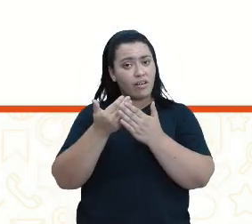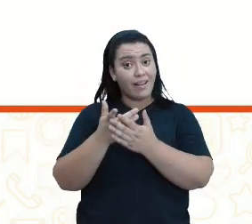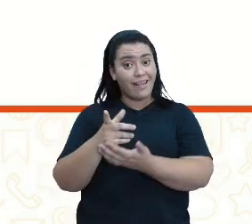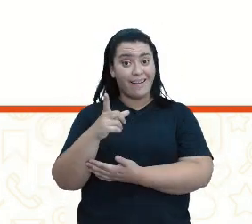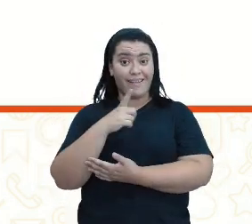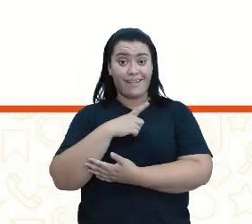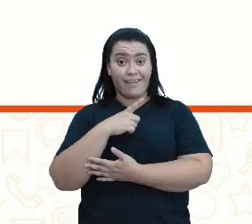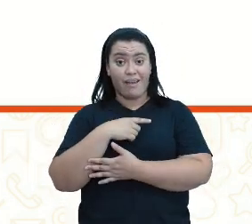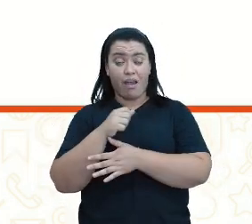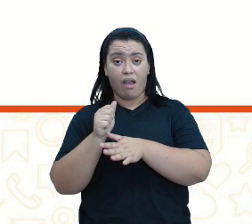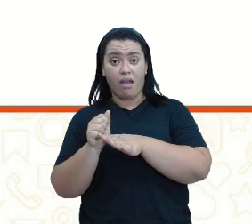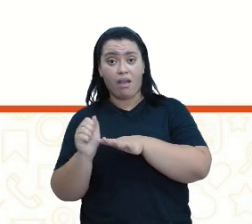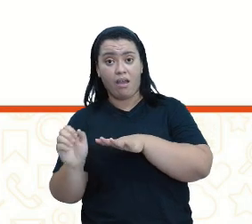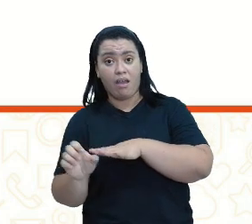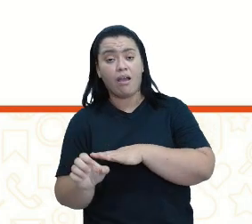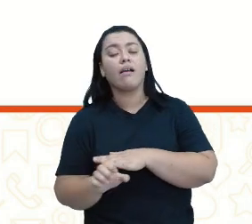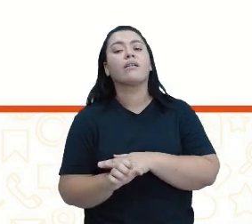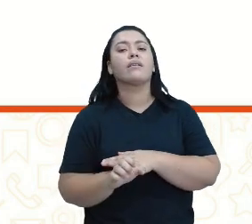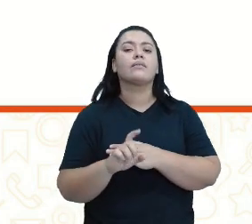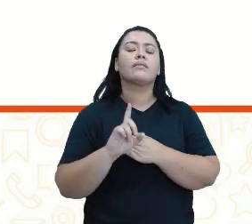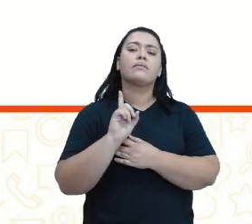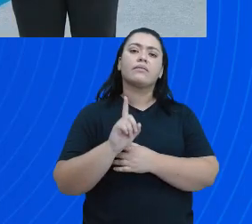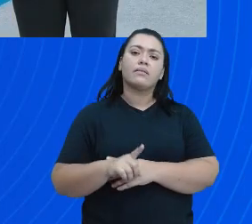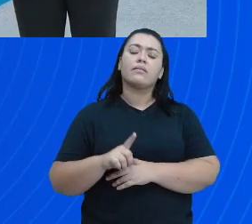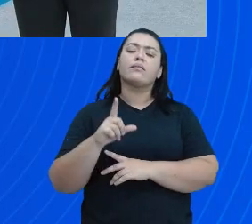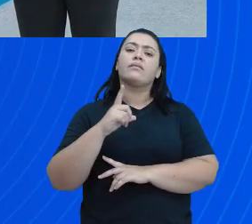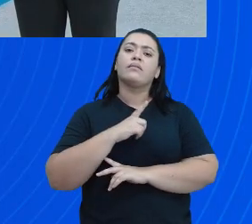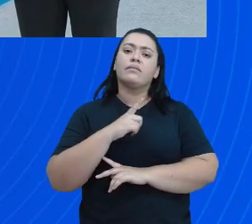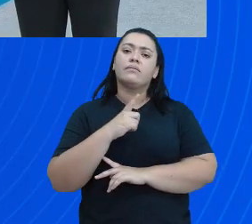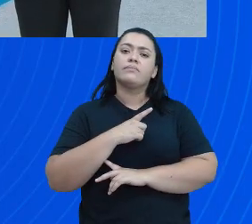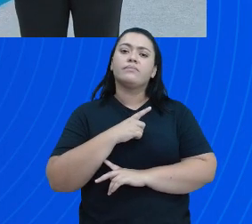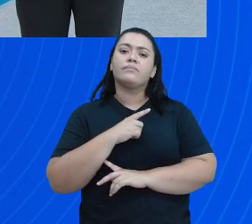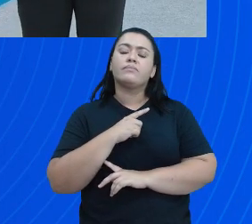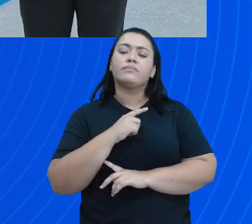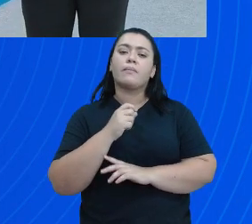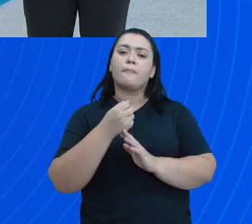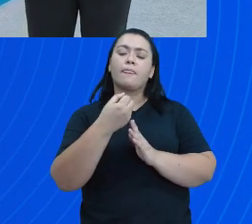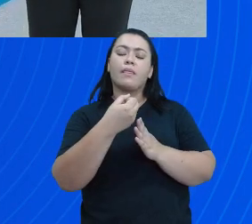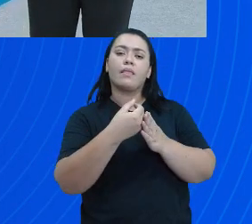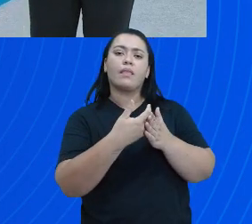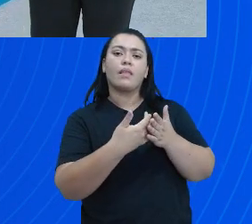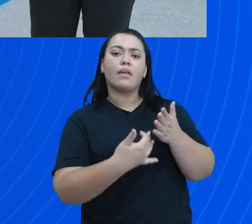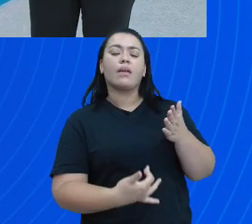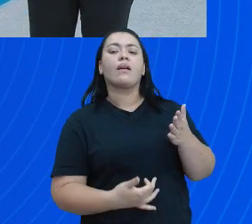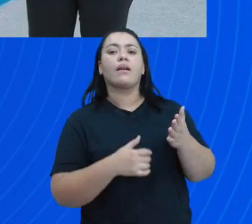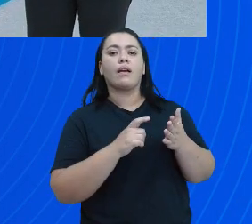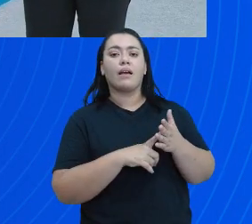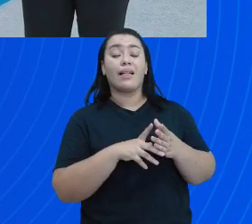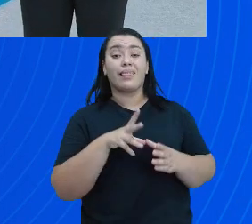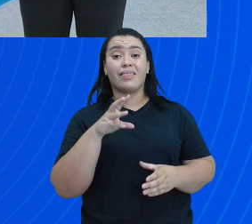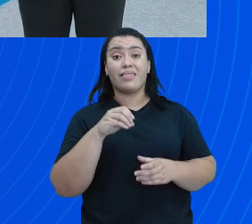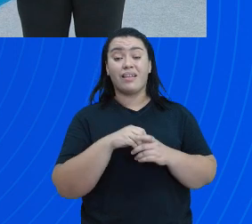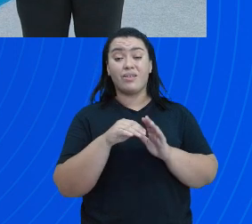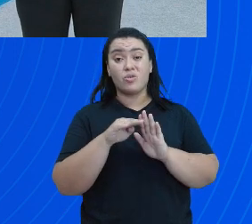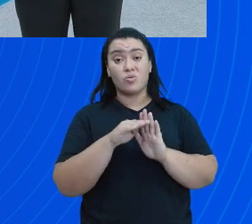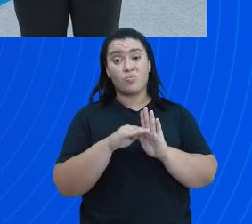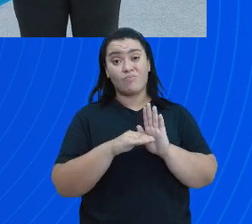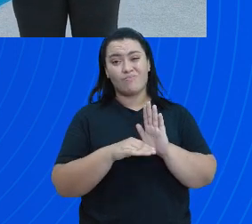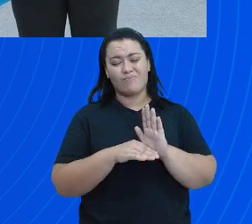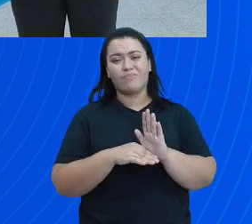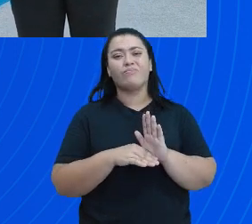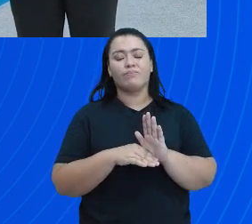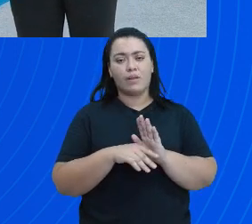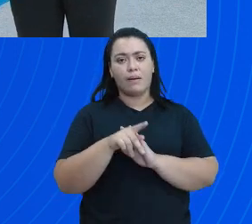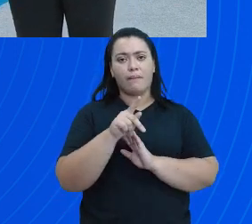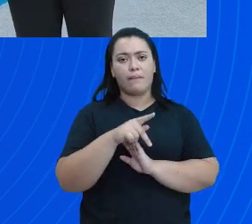um AEE, ela tenha isso descrito no seu PPP. Ele precisa estar